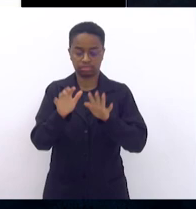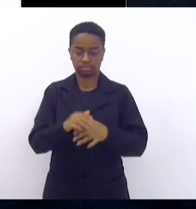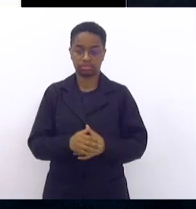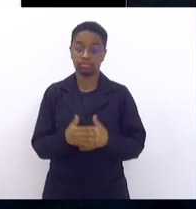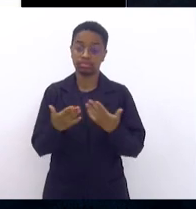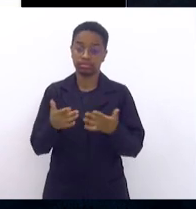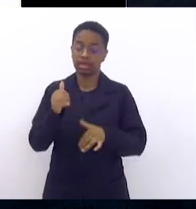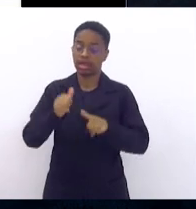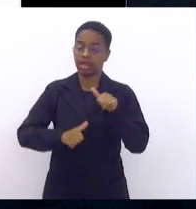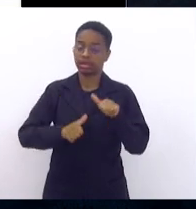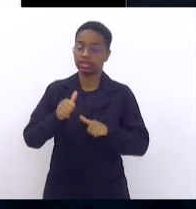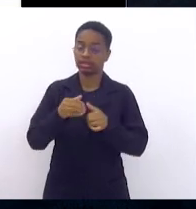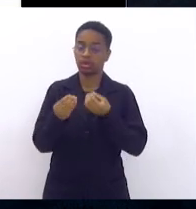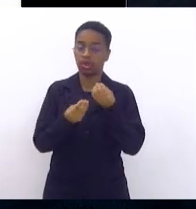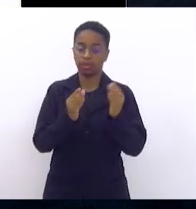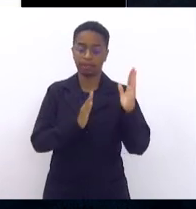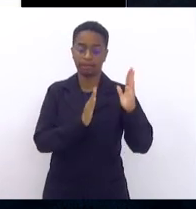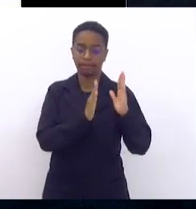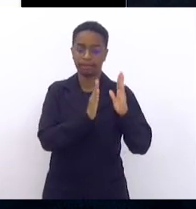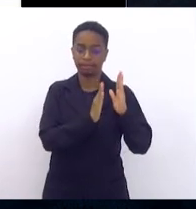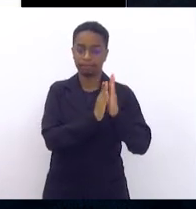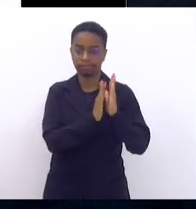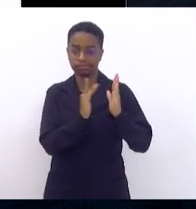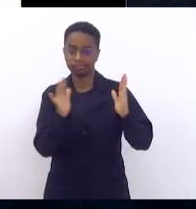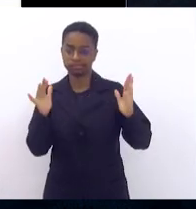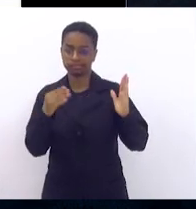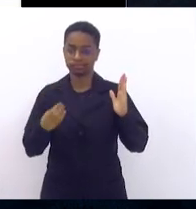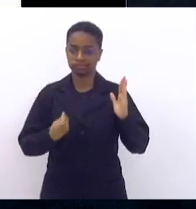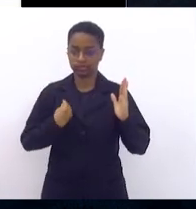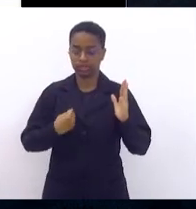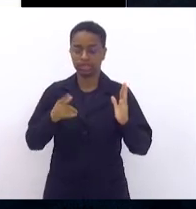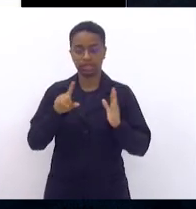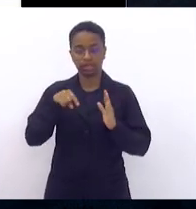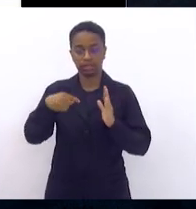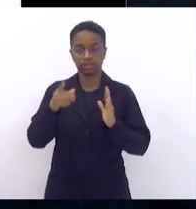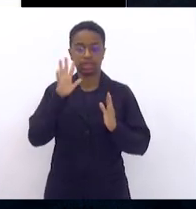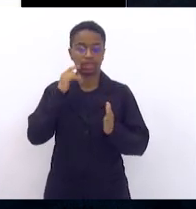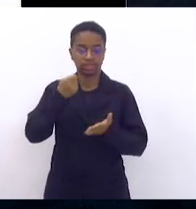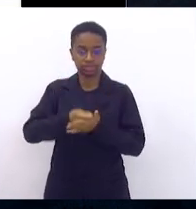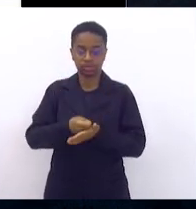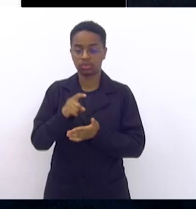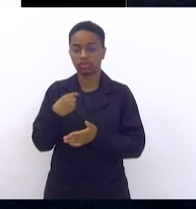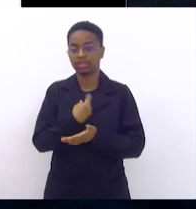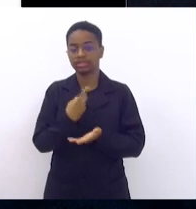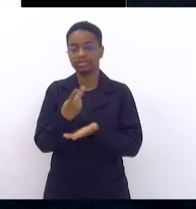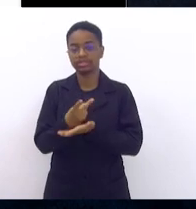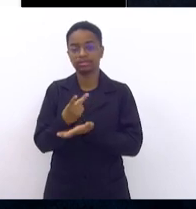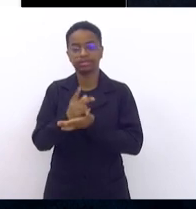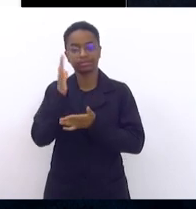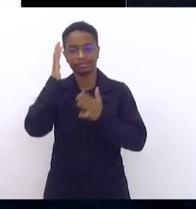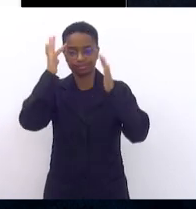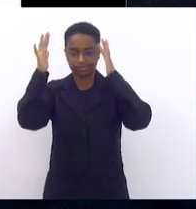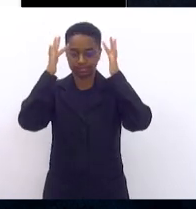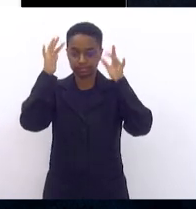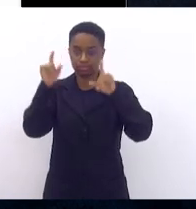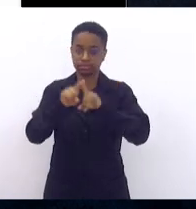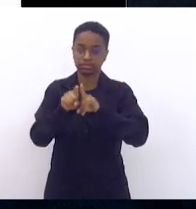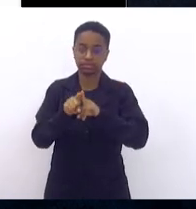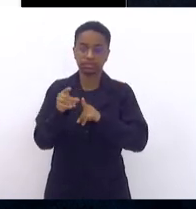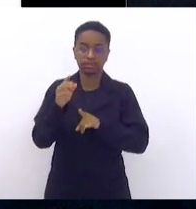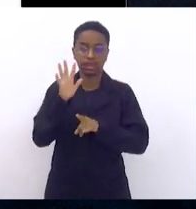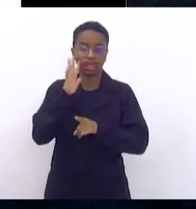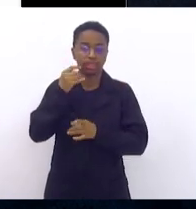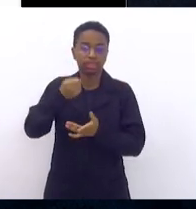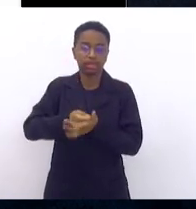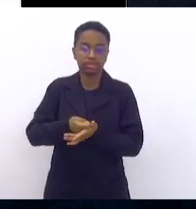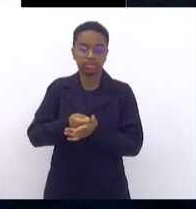Ampla uma análise de ciclo de vida para tomar uma decisão é o ponto que a gente sempre faz né de provocação para que a gente Tome uma